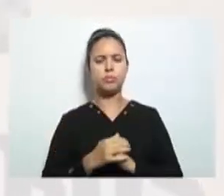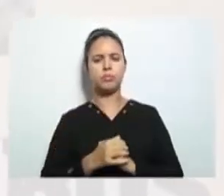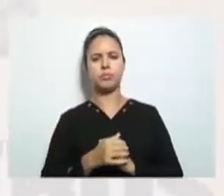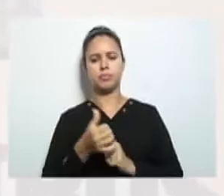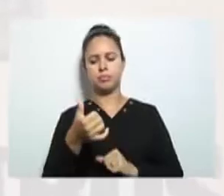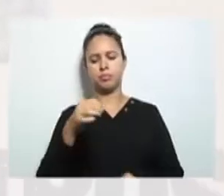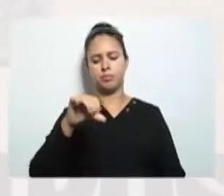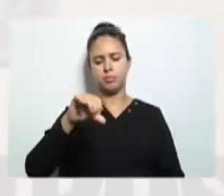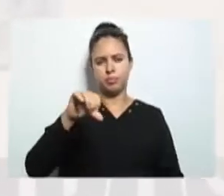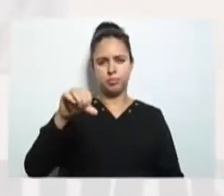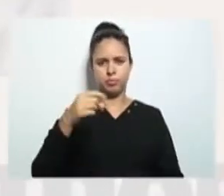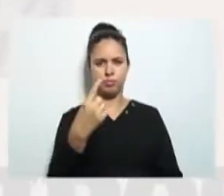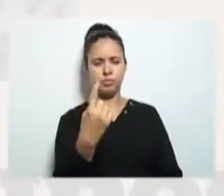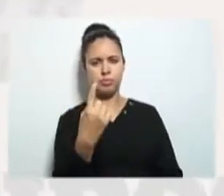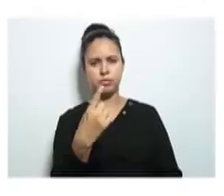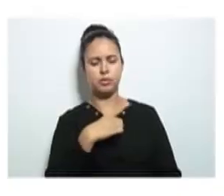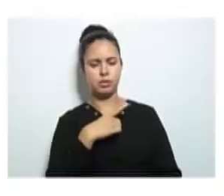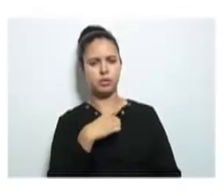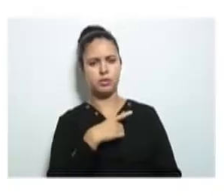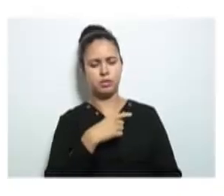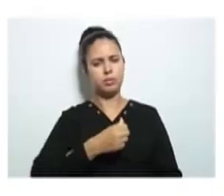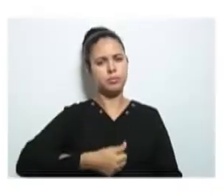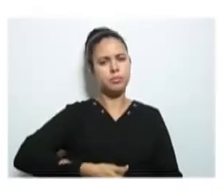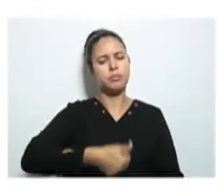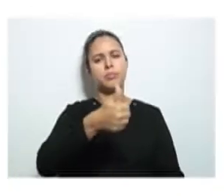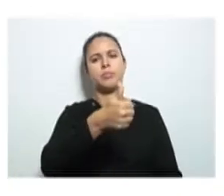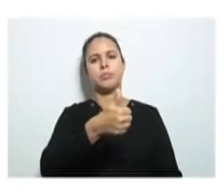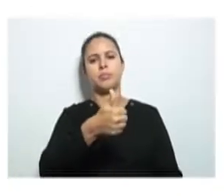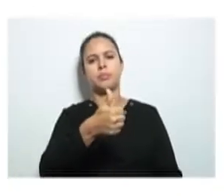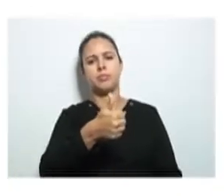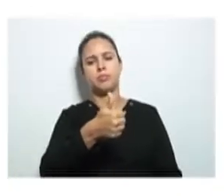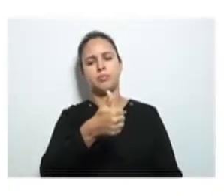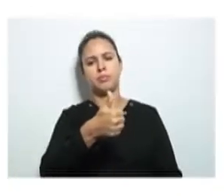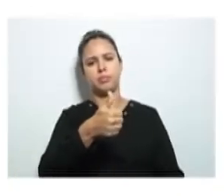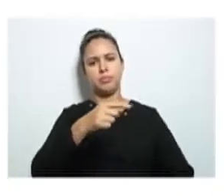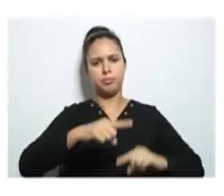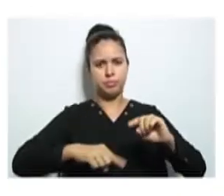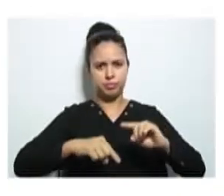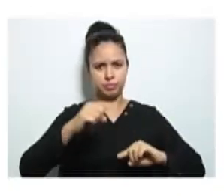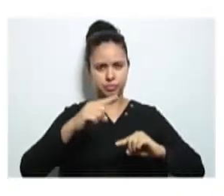1991. Surgem os primeiros materiais de estudo utilizando a televisão.